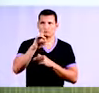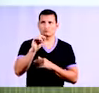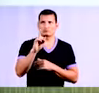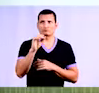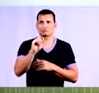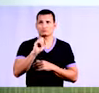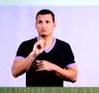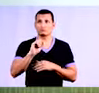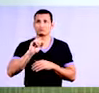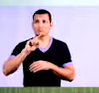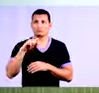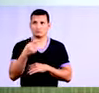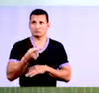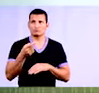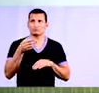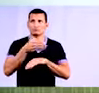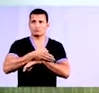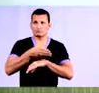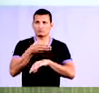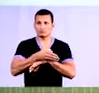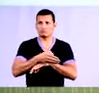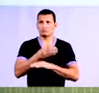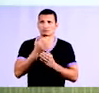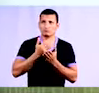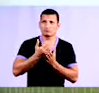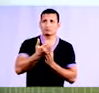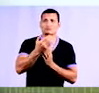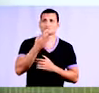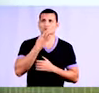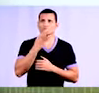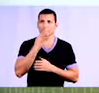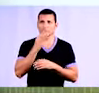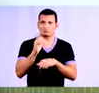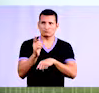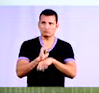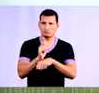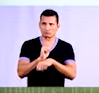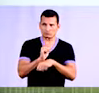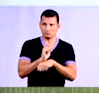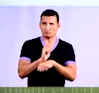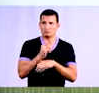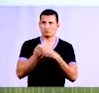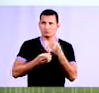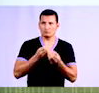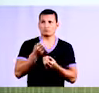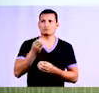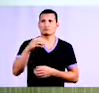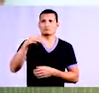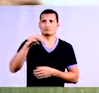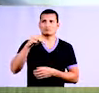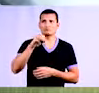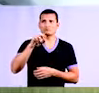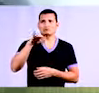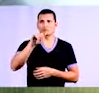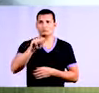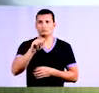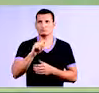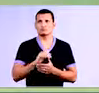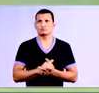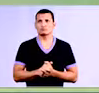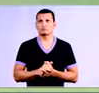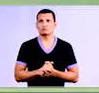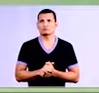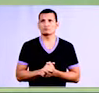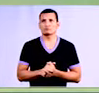para ser acessado. A partir daí, conhecer o gerenciamento e os módulos de memória. Vem aqui que eu vou te mostrar